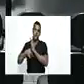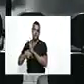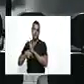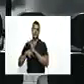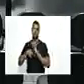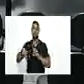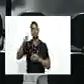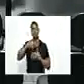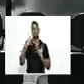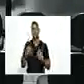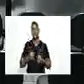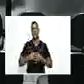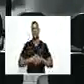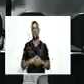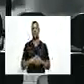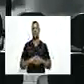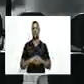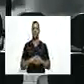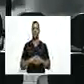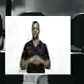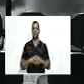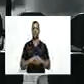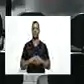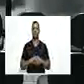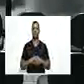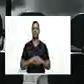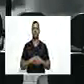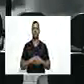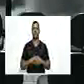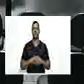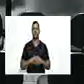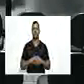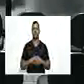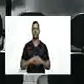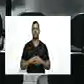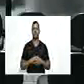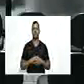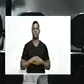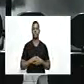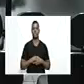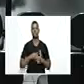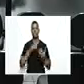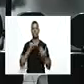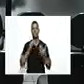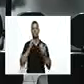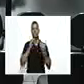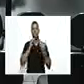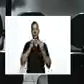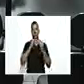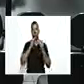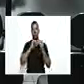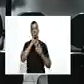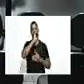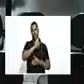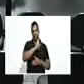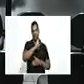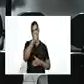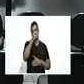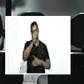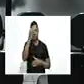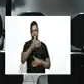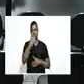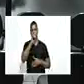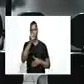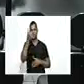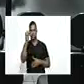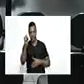agradeço a compreensão de todos de acordo com o requerimento 0187 do